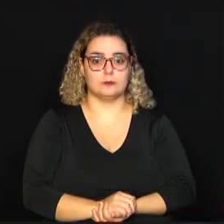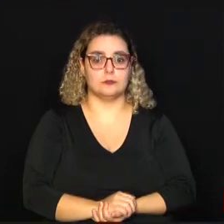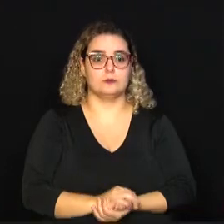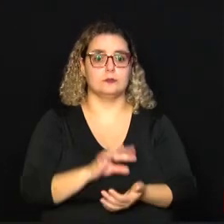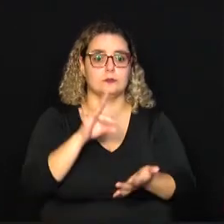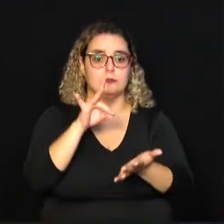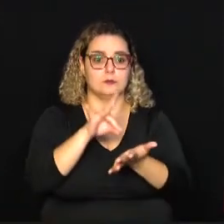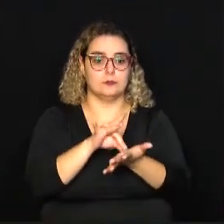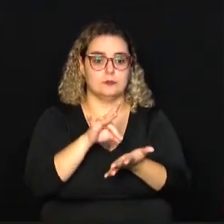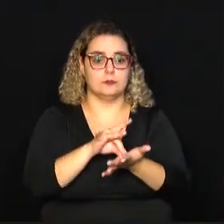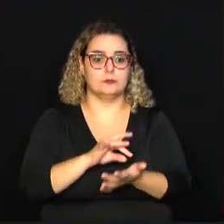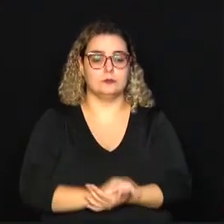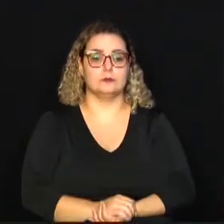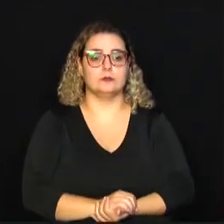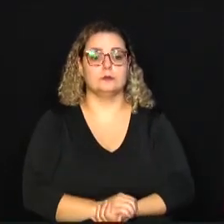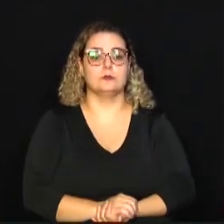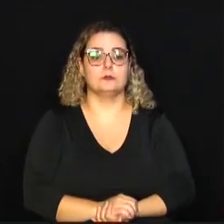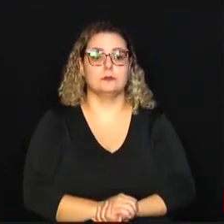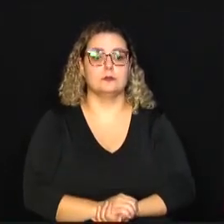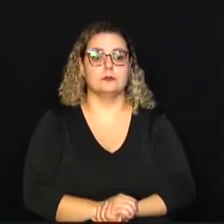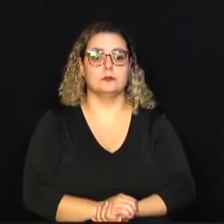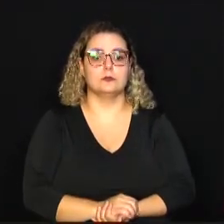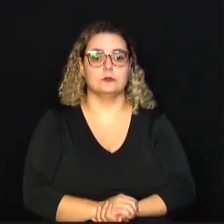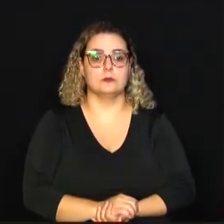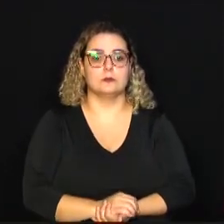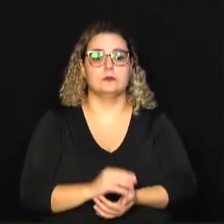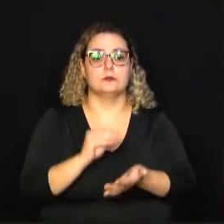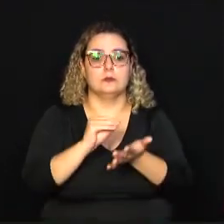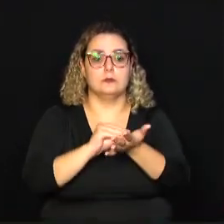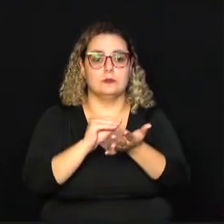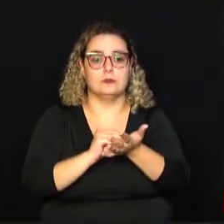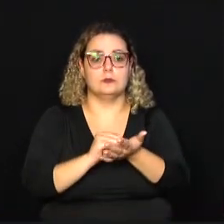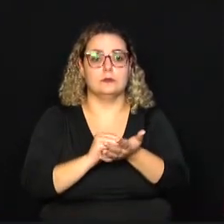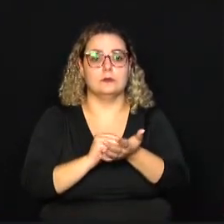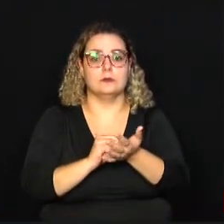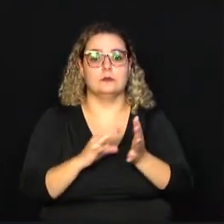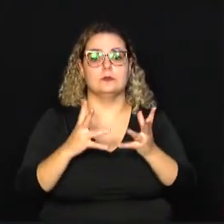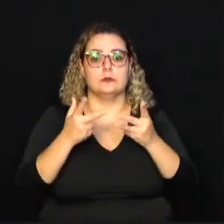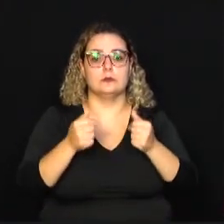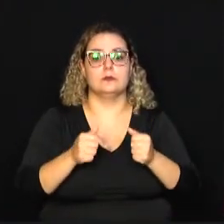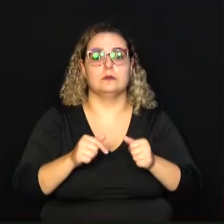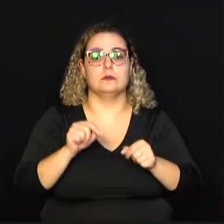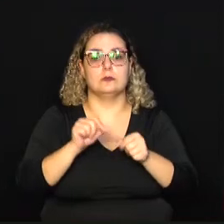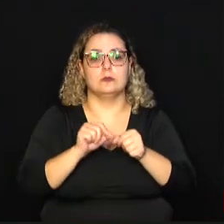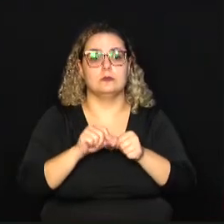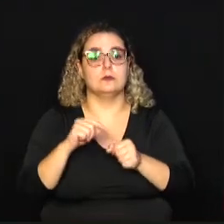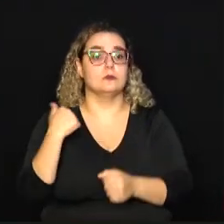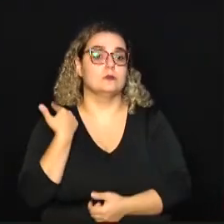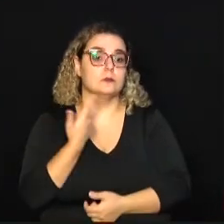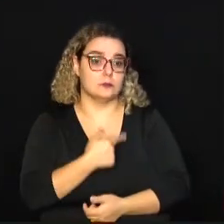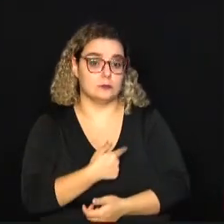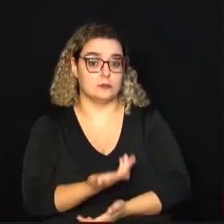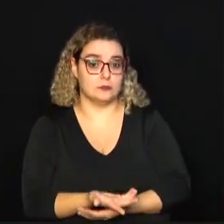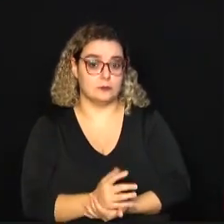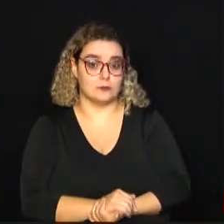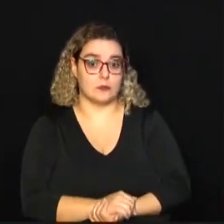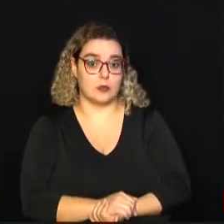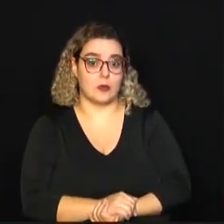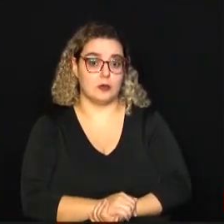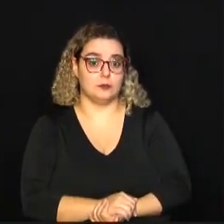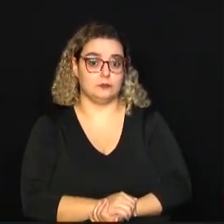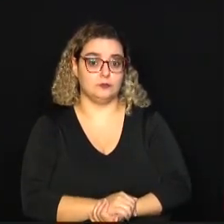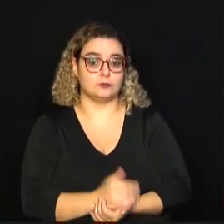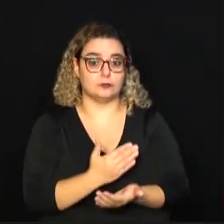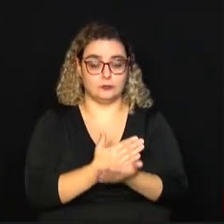realmente está faltando rever essas medidas aí para os profissionais. E a gente, agora, no início